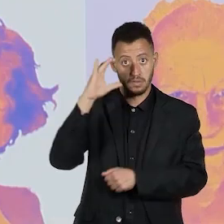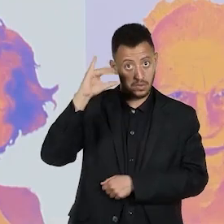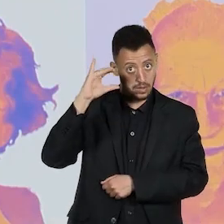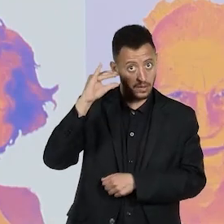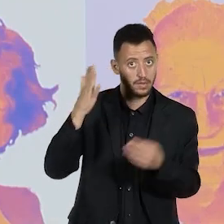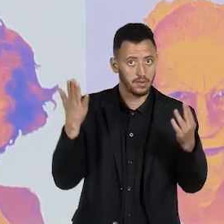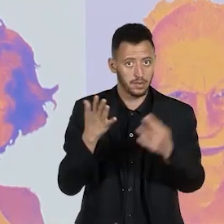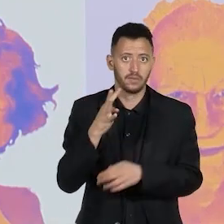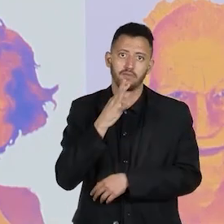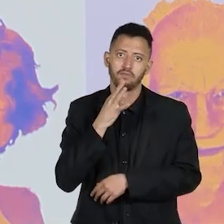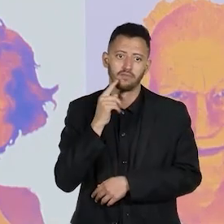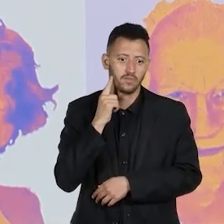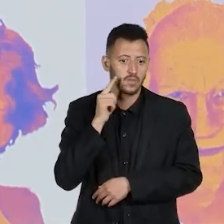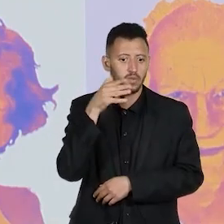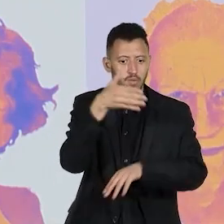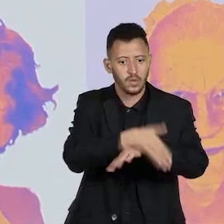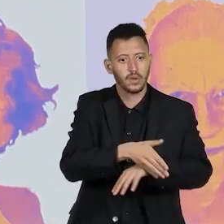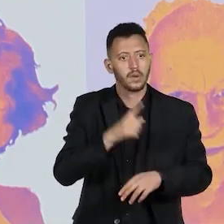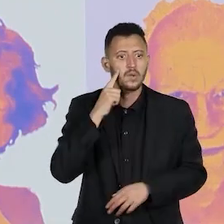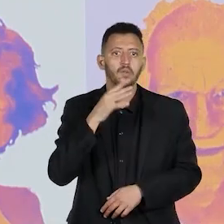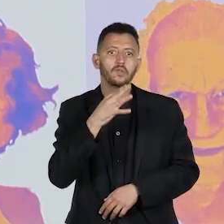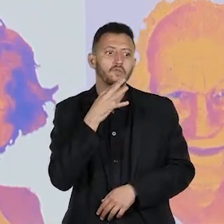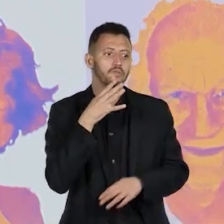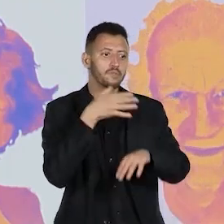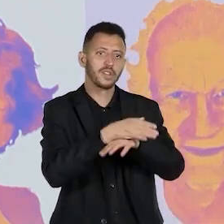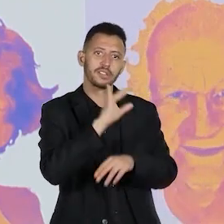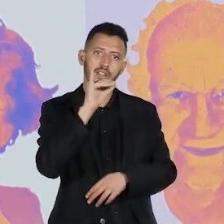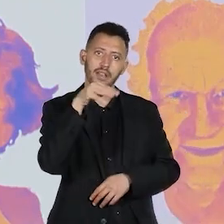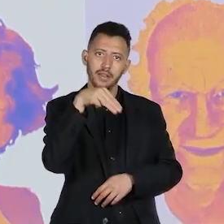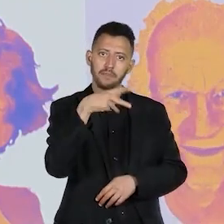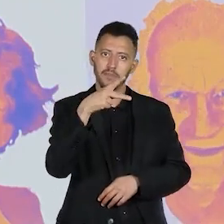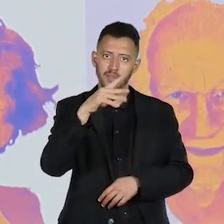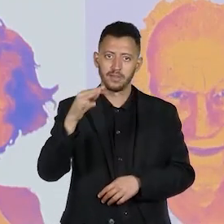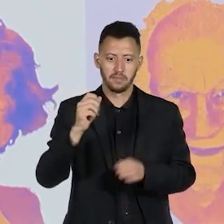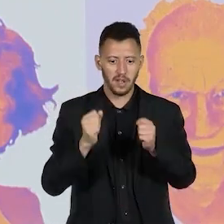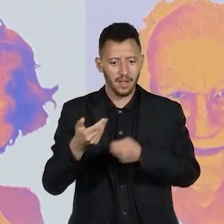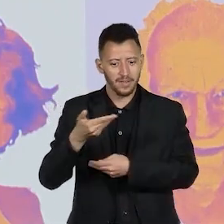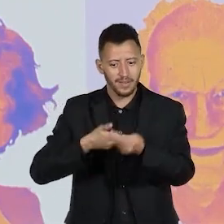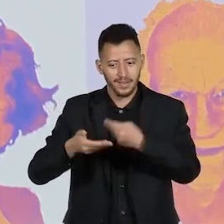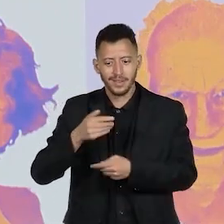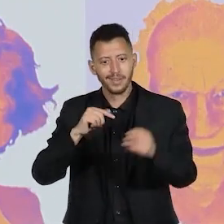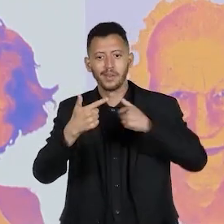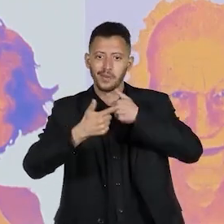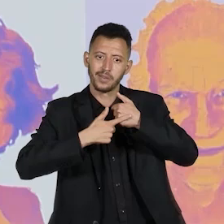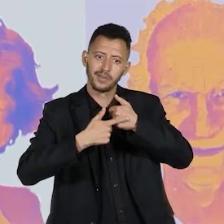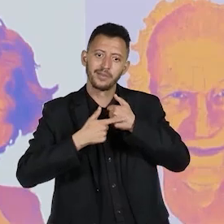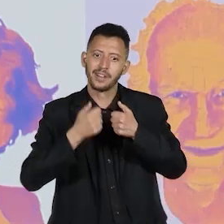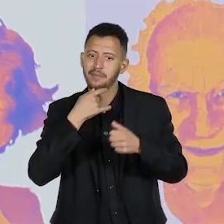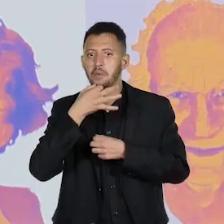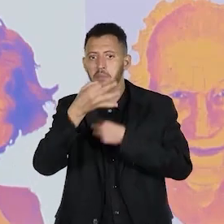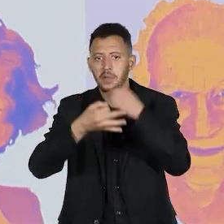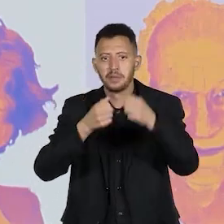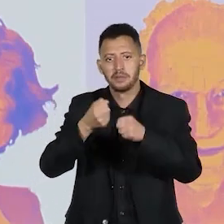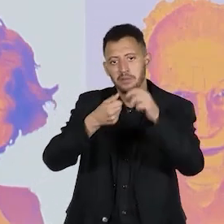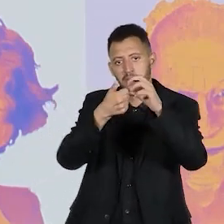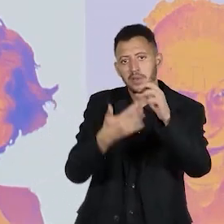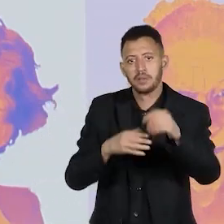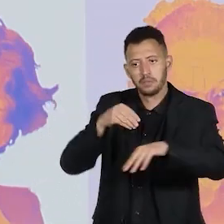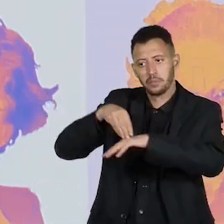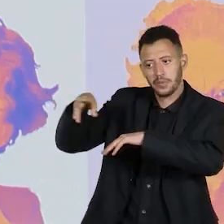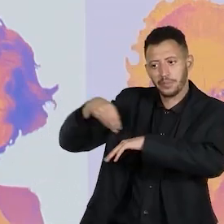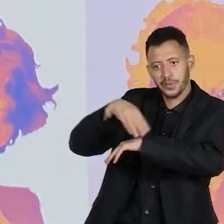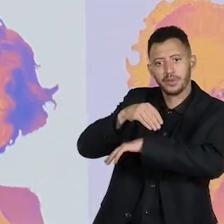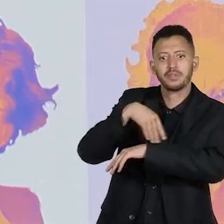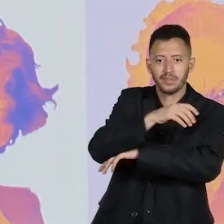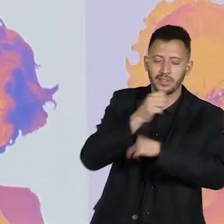acompanha a gente no Instagram, é hora de conhecer o perfil oficial do MPT e ficar por dentro. Vem interagir com a gente, curtir, comentar,